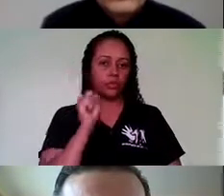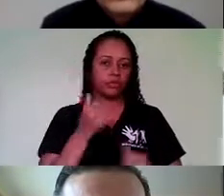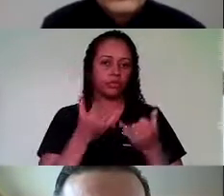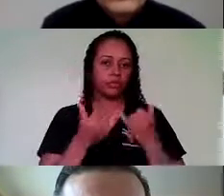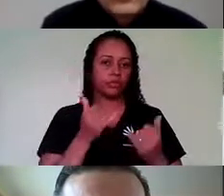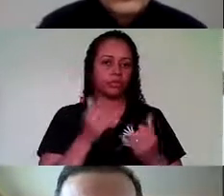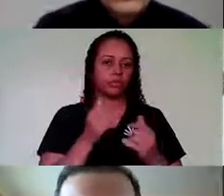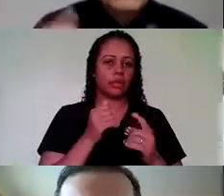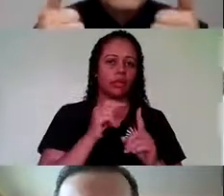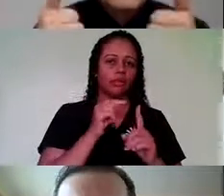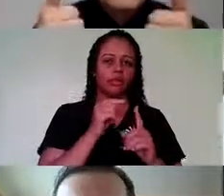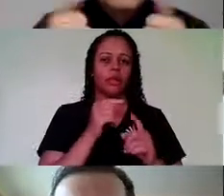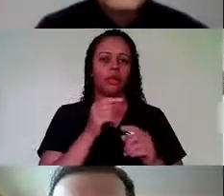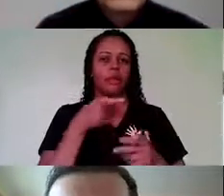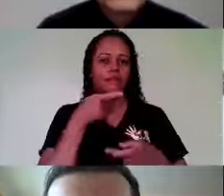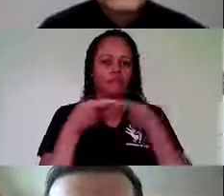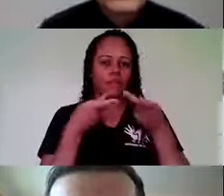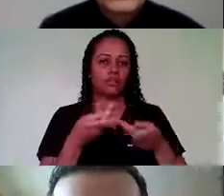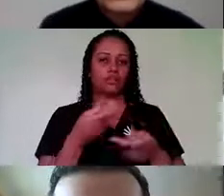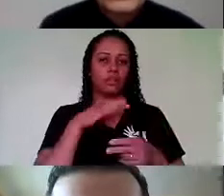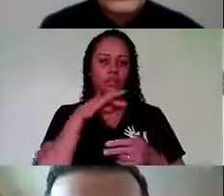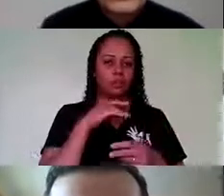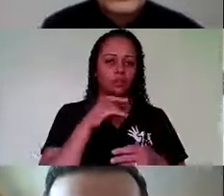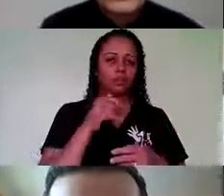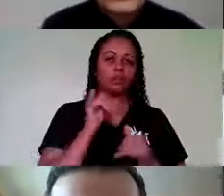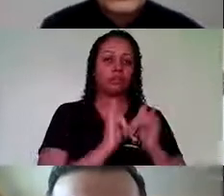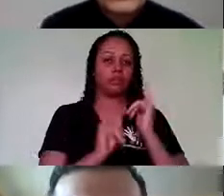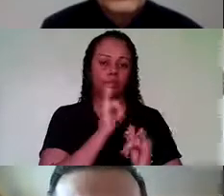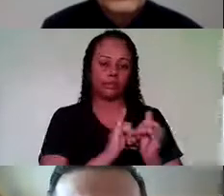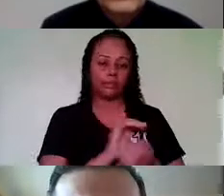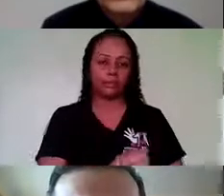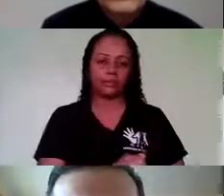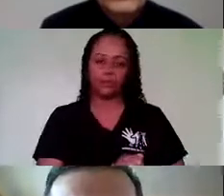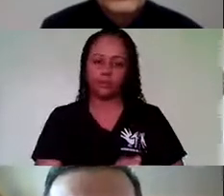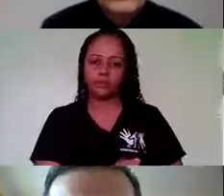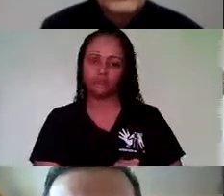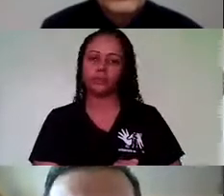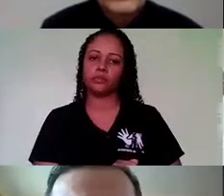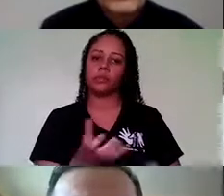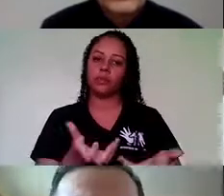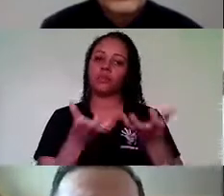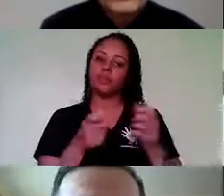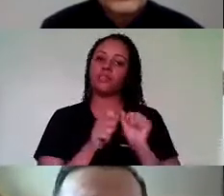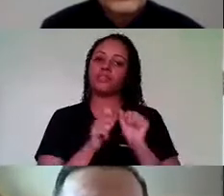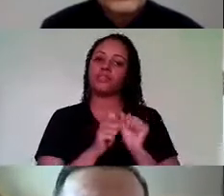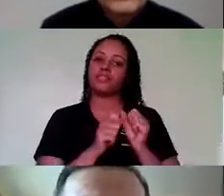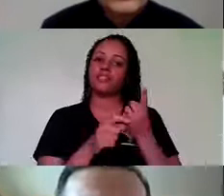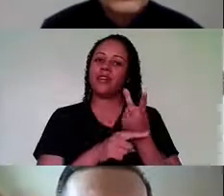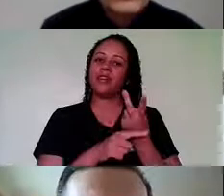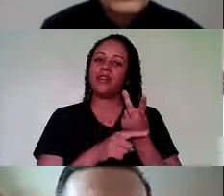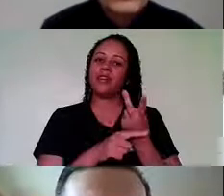Tudo bem? Tá, desculpa. Queria, então, fazer essa homenagem ao Romeu, porque o Ano Internacional da Pessoa